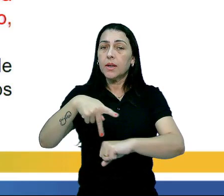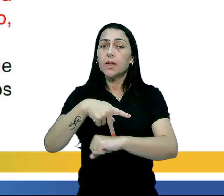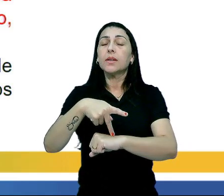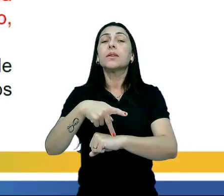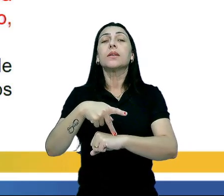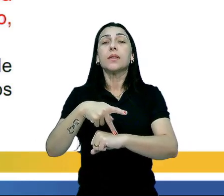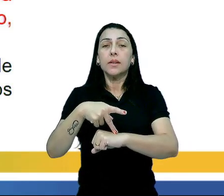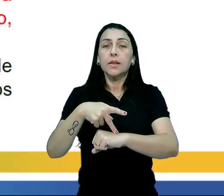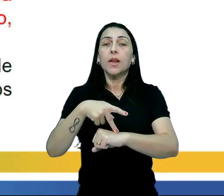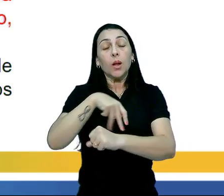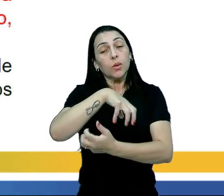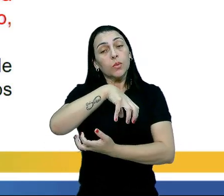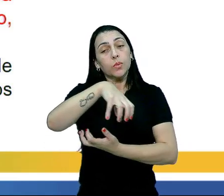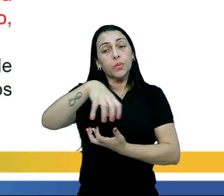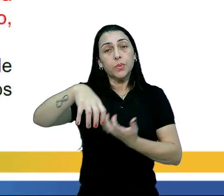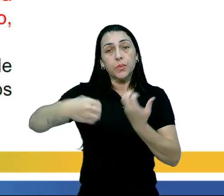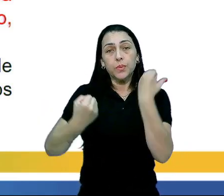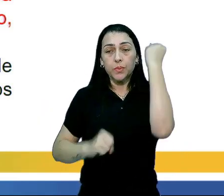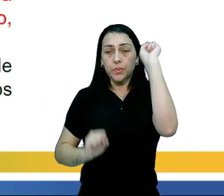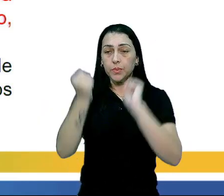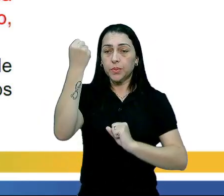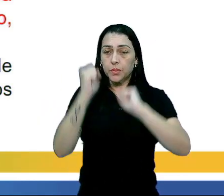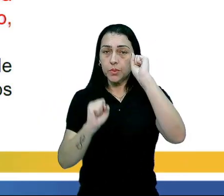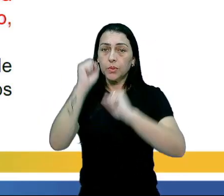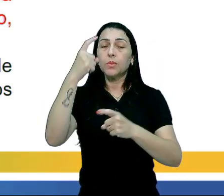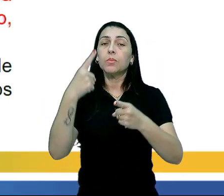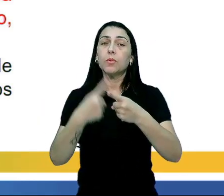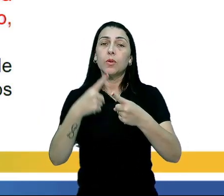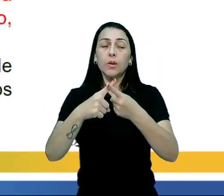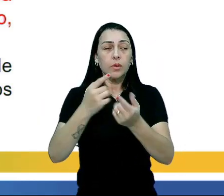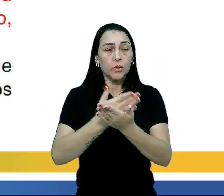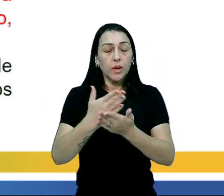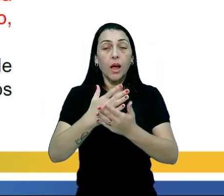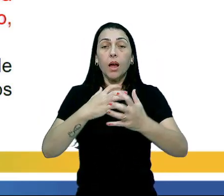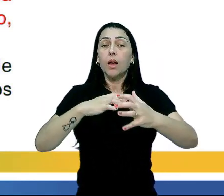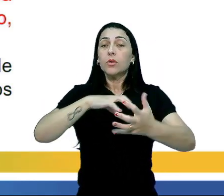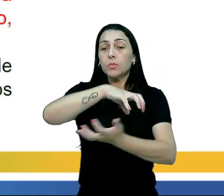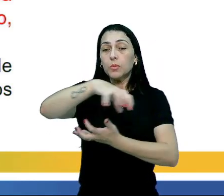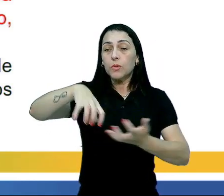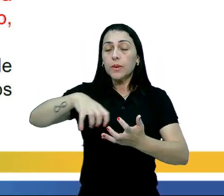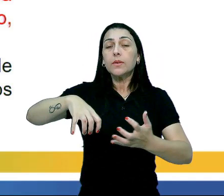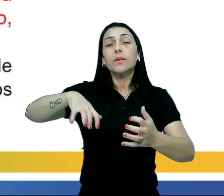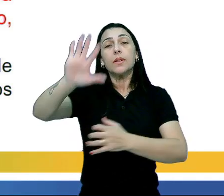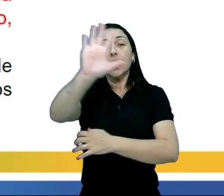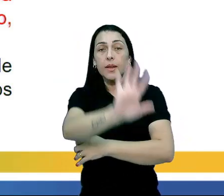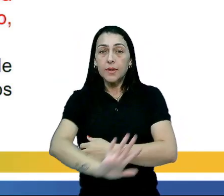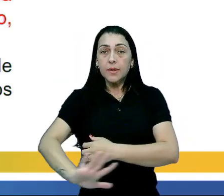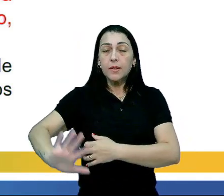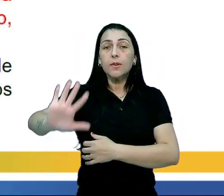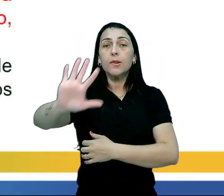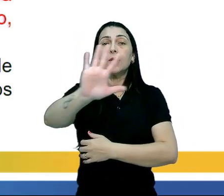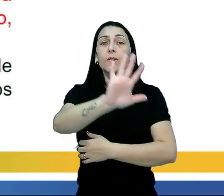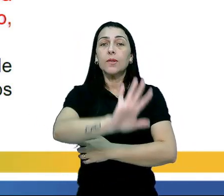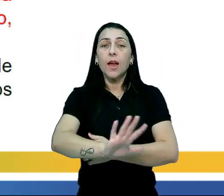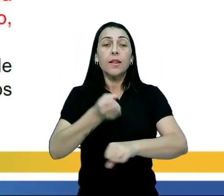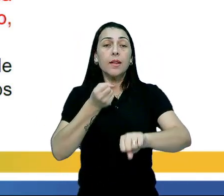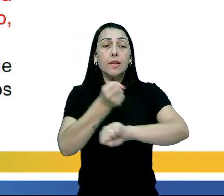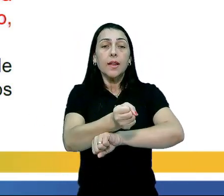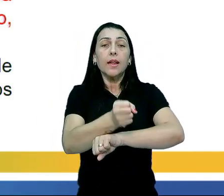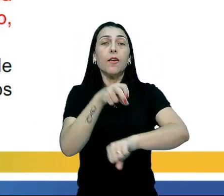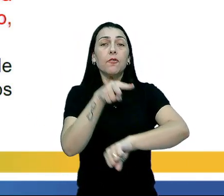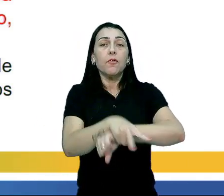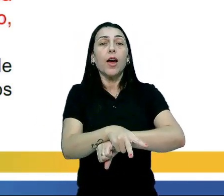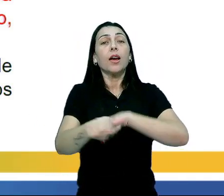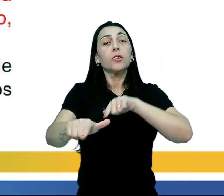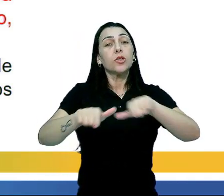nesse processo de industrialização, devido essencialmente aos movimentos nacionais de emancipação feminina. O